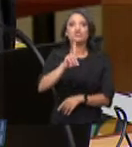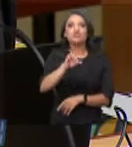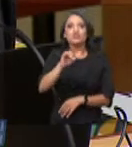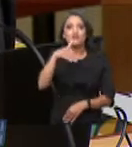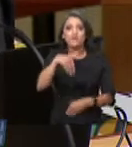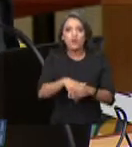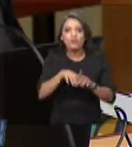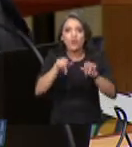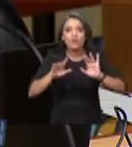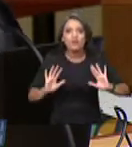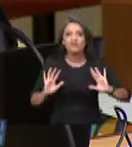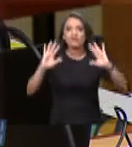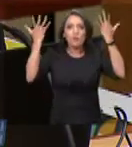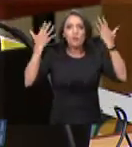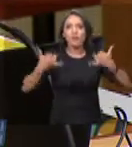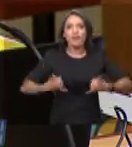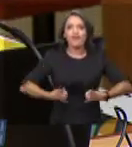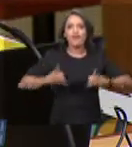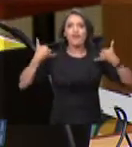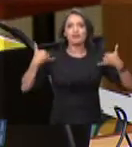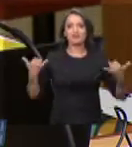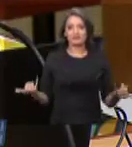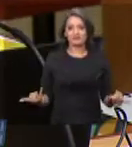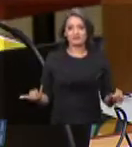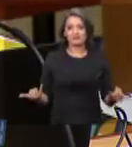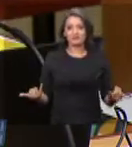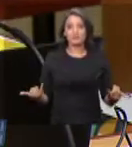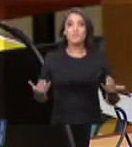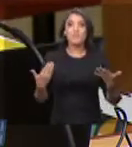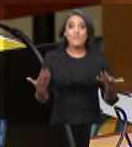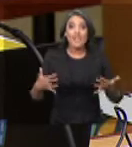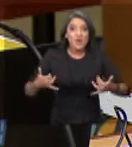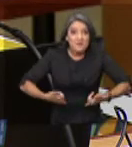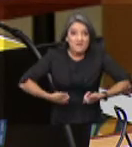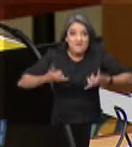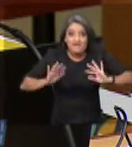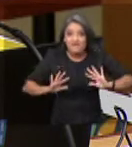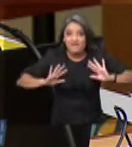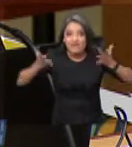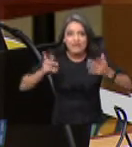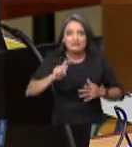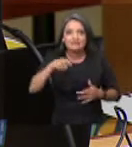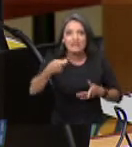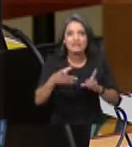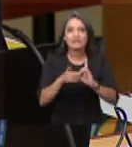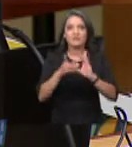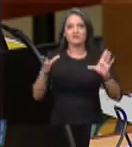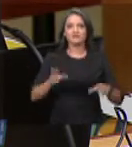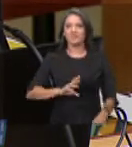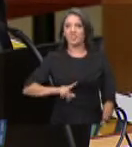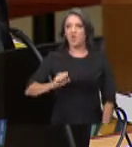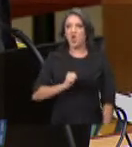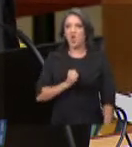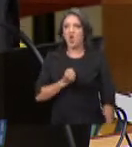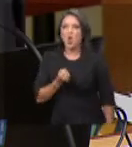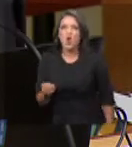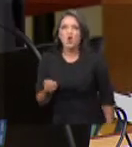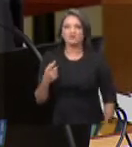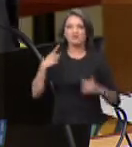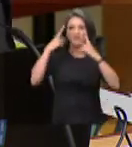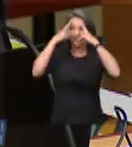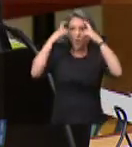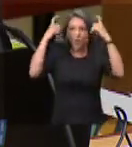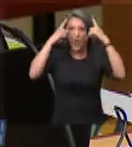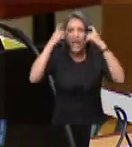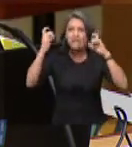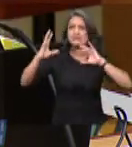dia de festa é dia de eleição é a grande festa da Democracia não é dia de ódio não é dia de violência